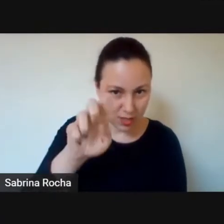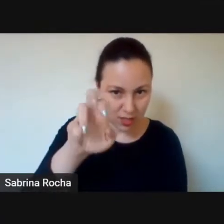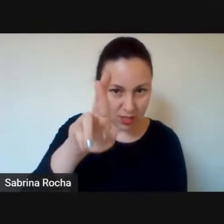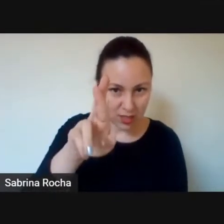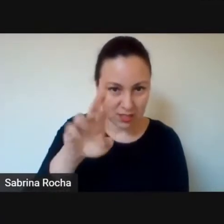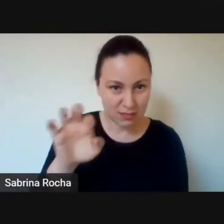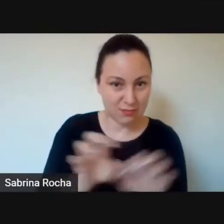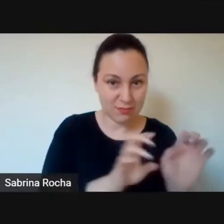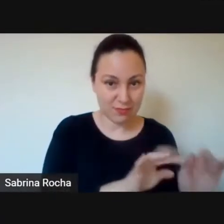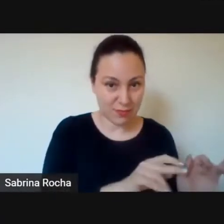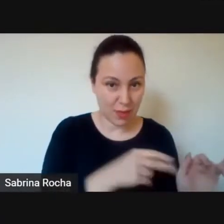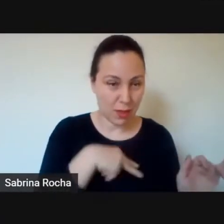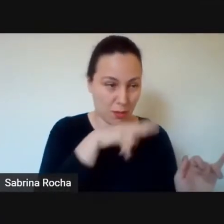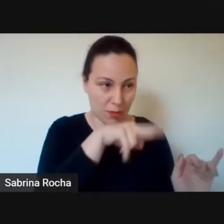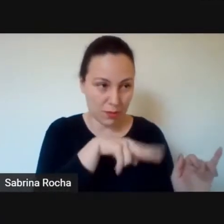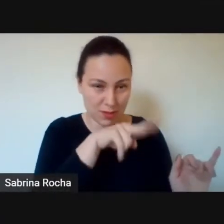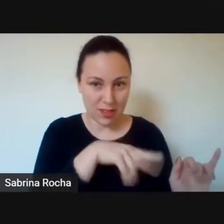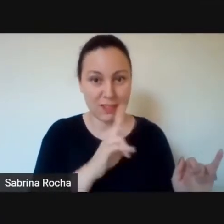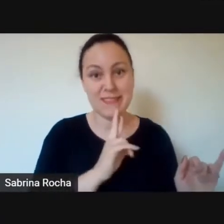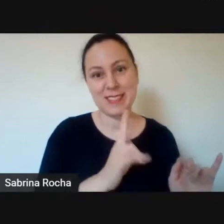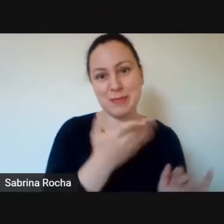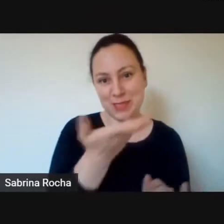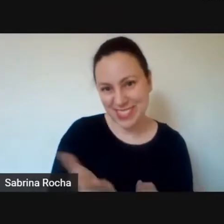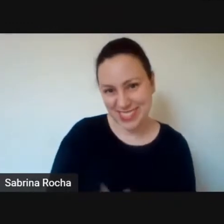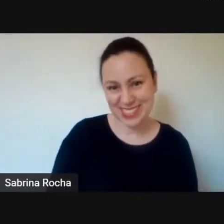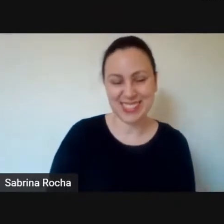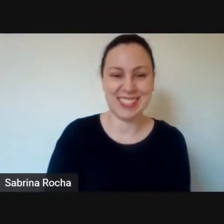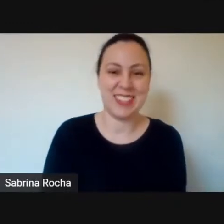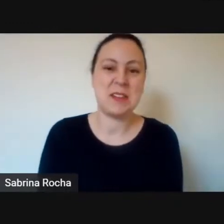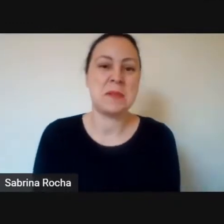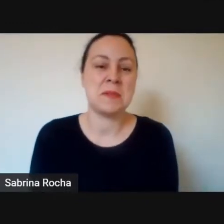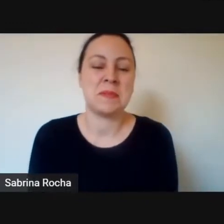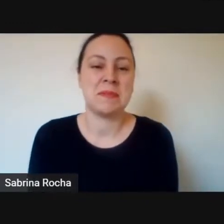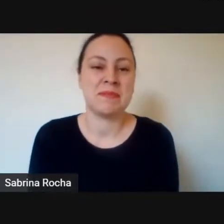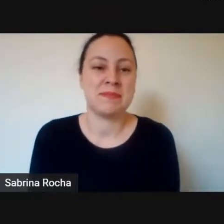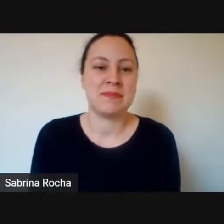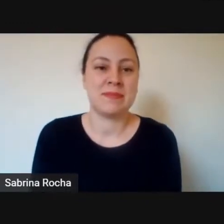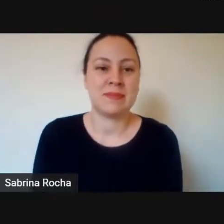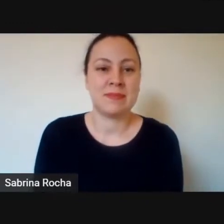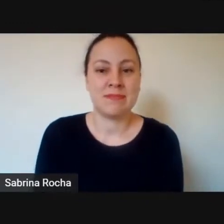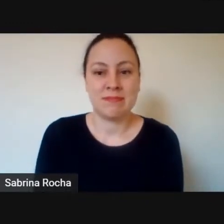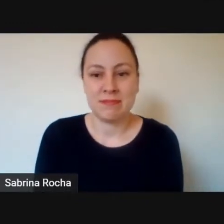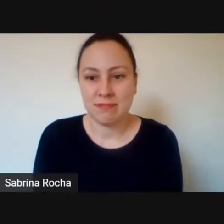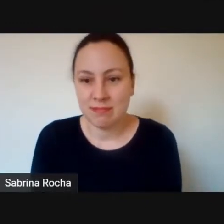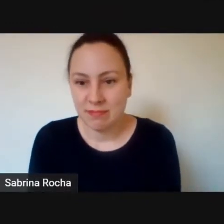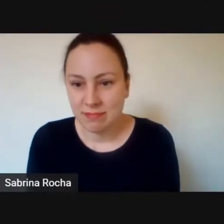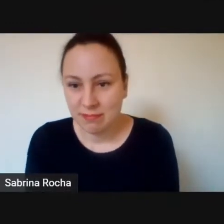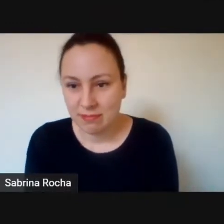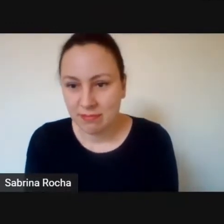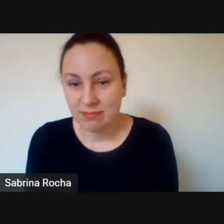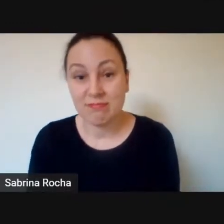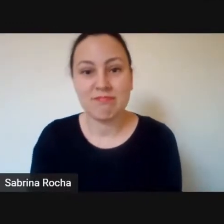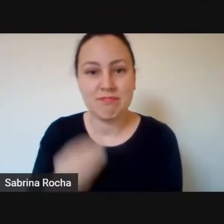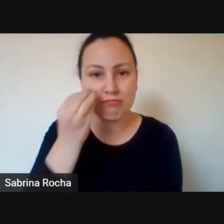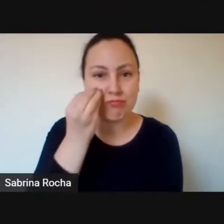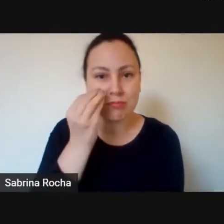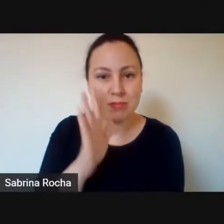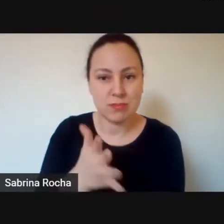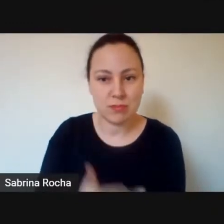digita, eu leio e respondo para vocês. E a boa notícia é que o Dunker já está tentando voltar.